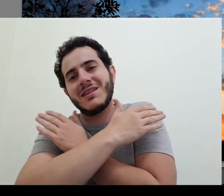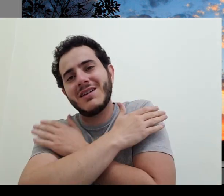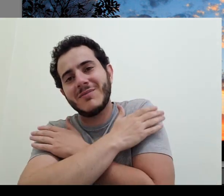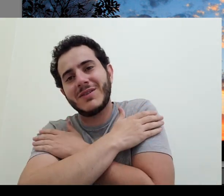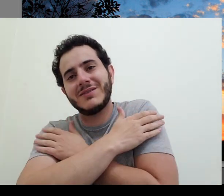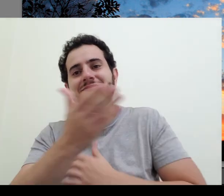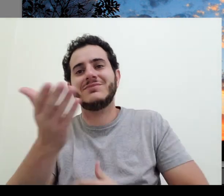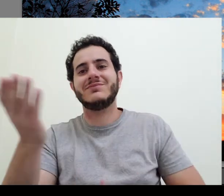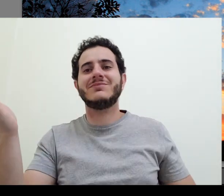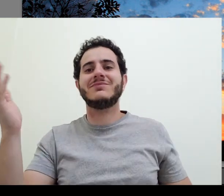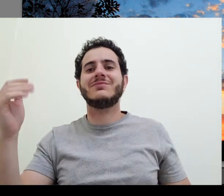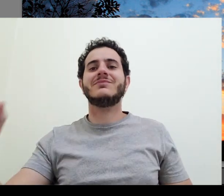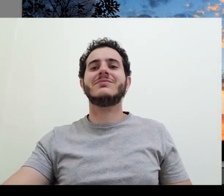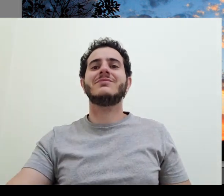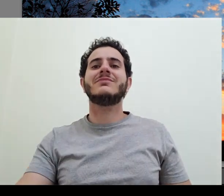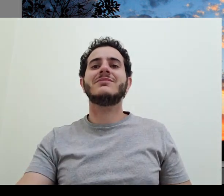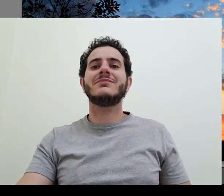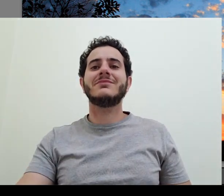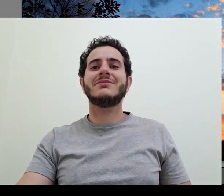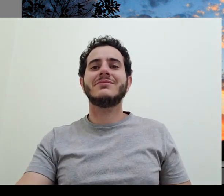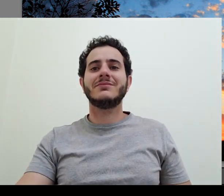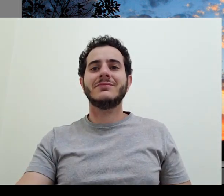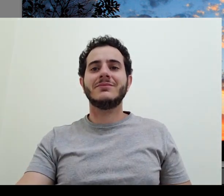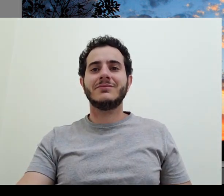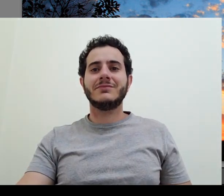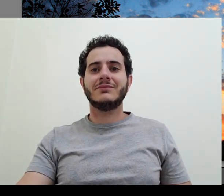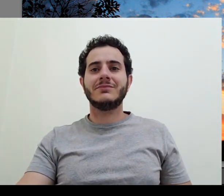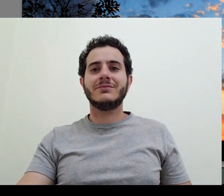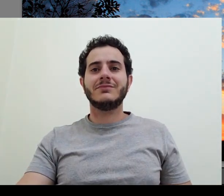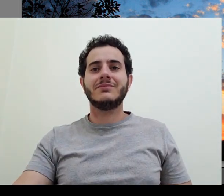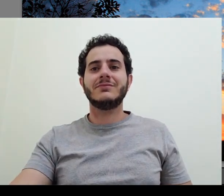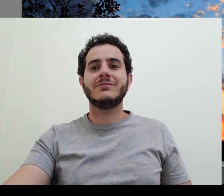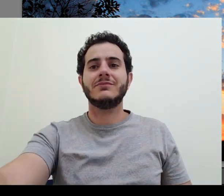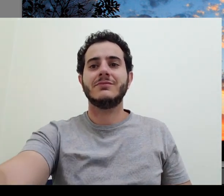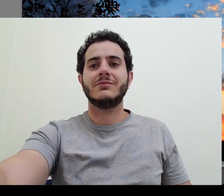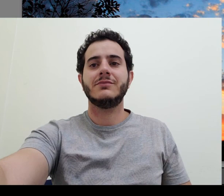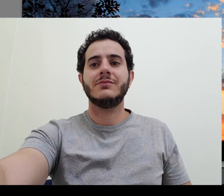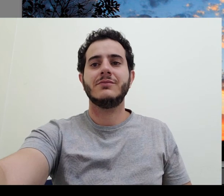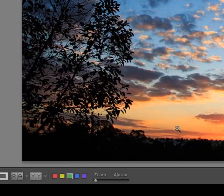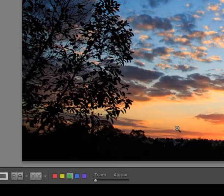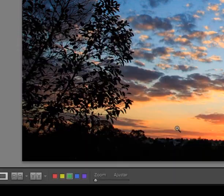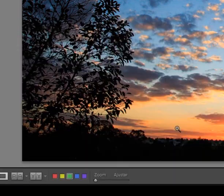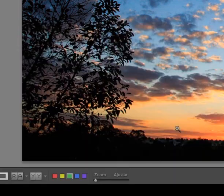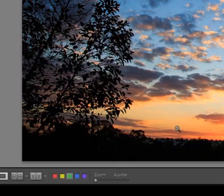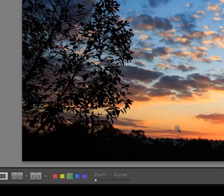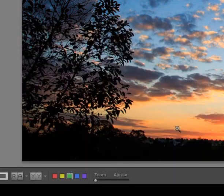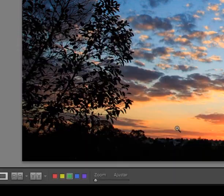fazer esse pôr do sol ficar bonito? Vamos sim, senhor. Até mais tarde então, um grande abraço para vocês.